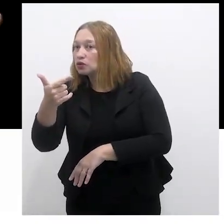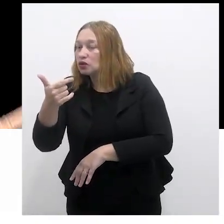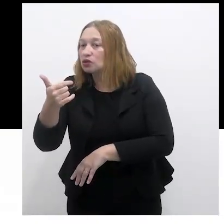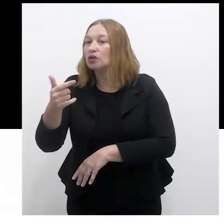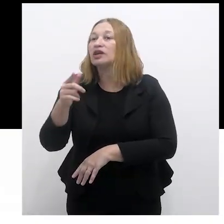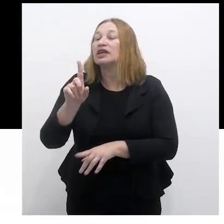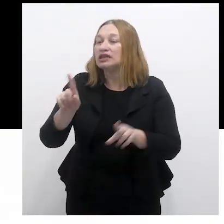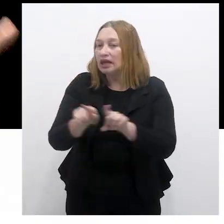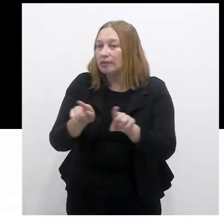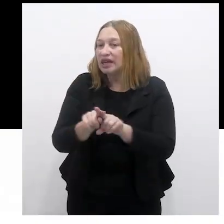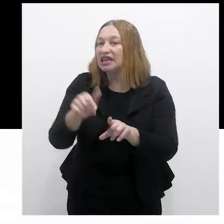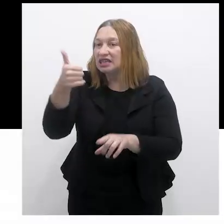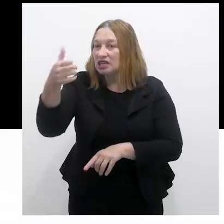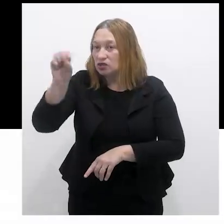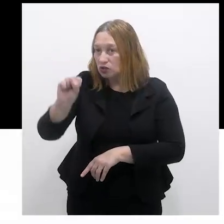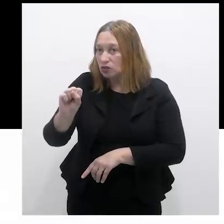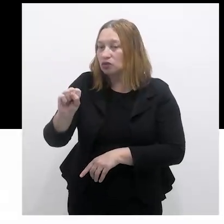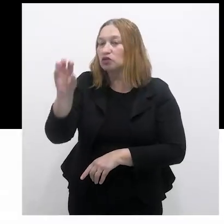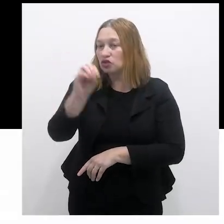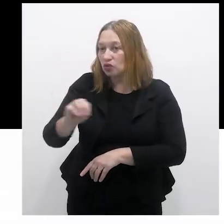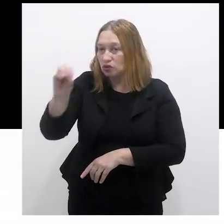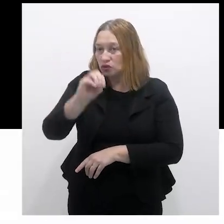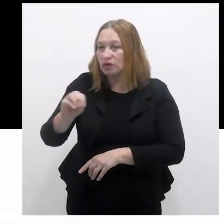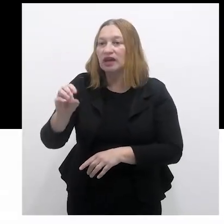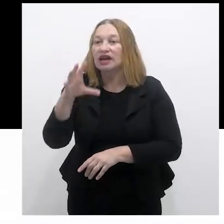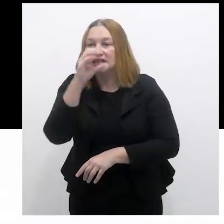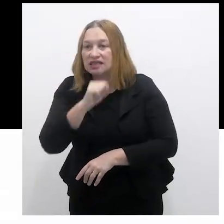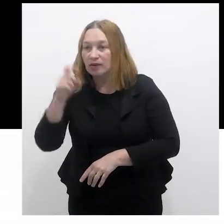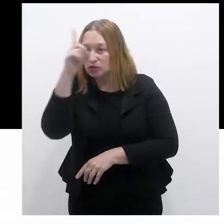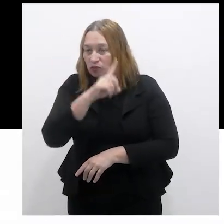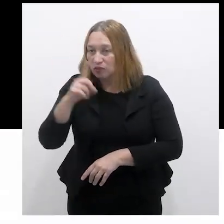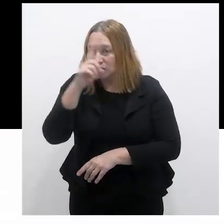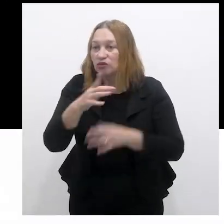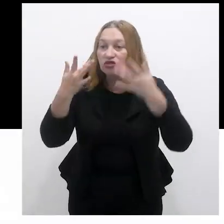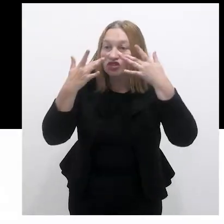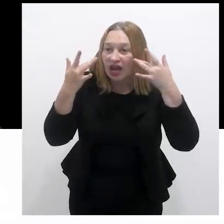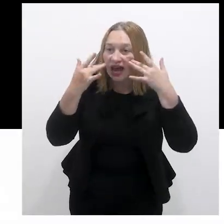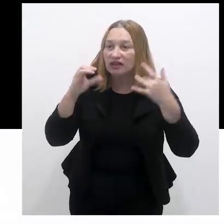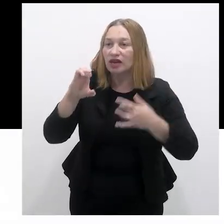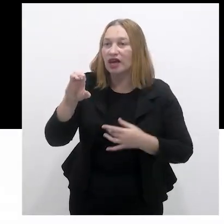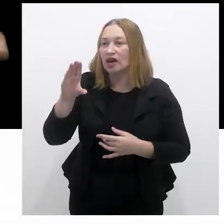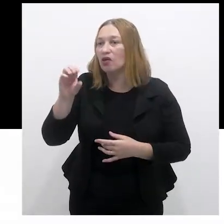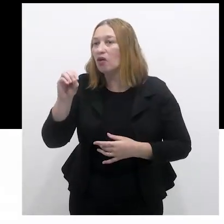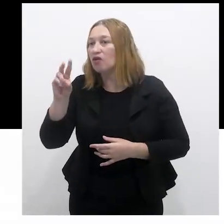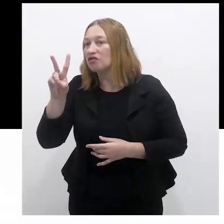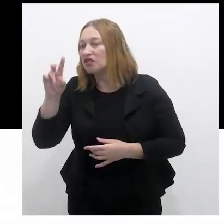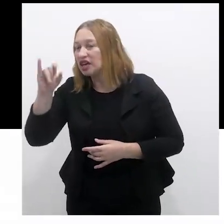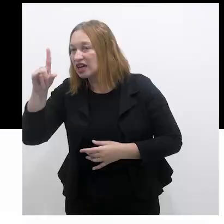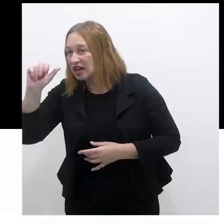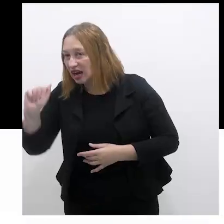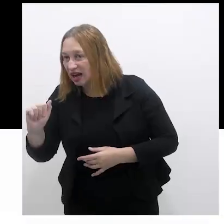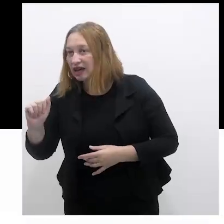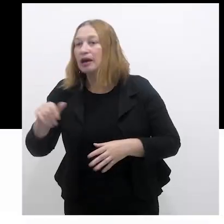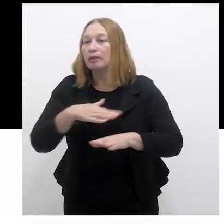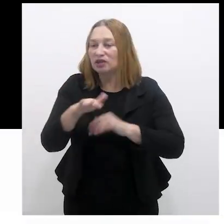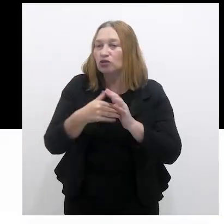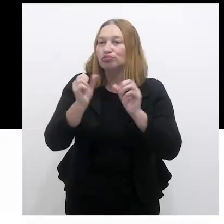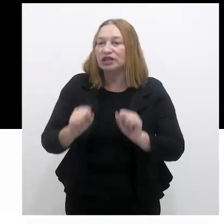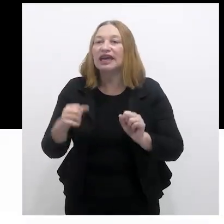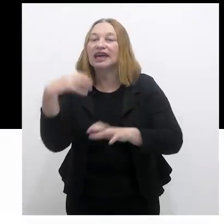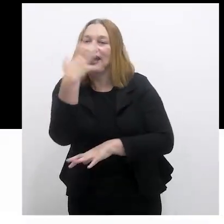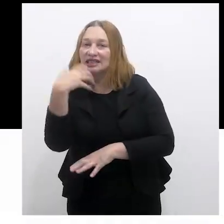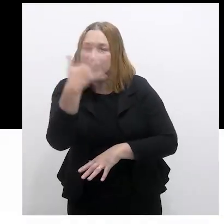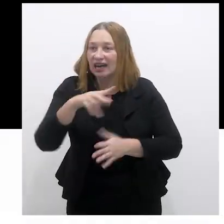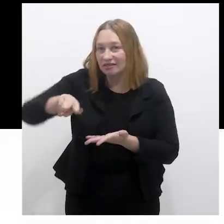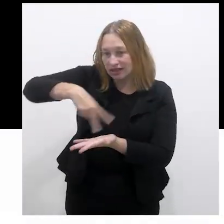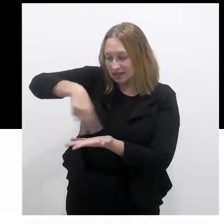Parque Jacarepaguá, e a partir do dia 18 de outubro, a gente está aos sábados e domingos na Ecovila Rehap, que fica dentro do Jardim Botânico, para